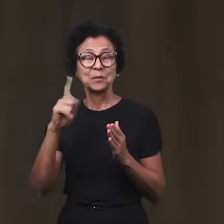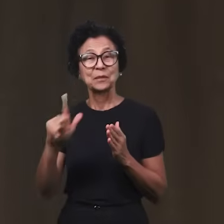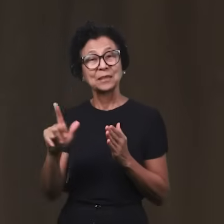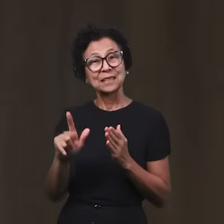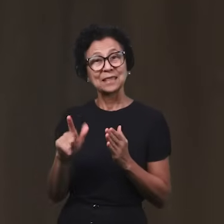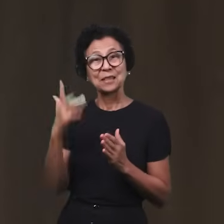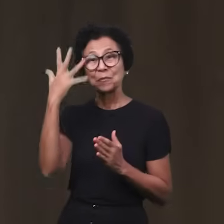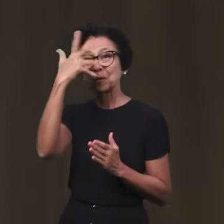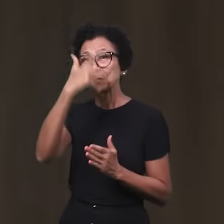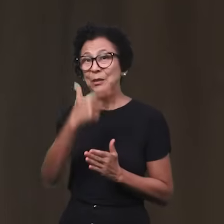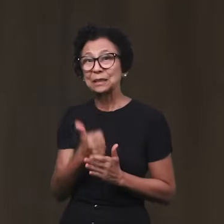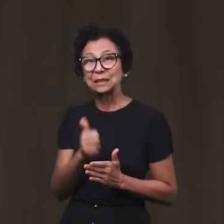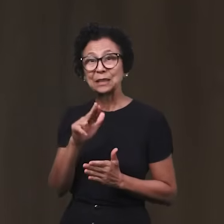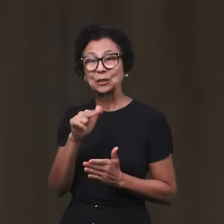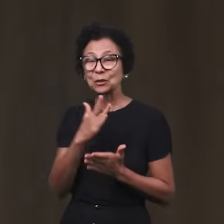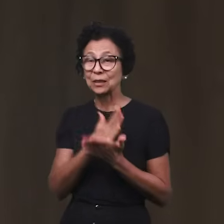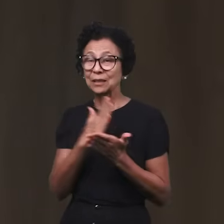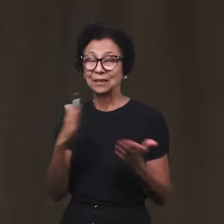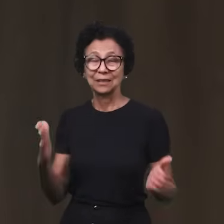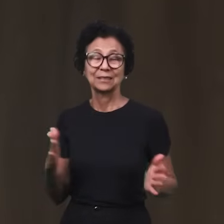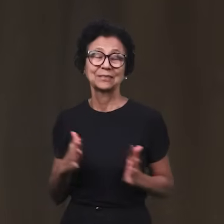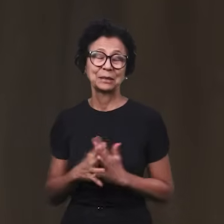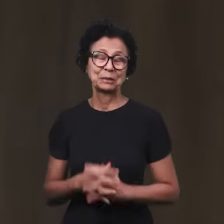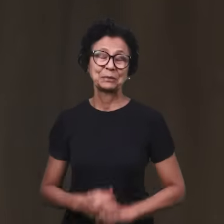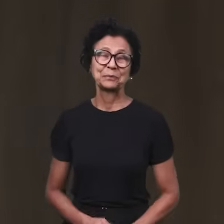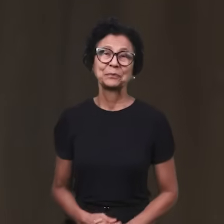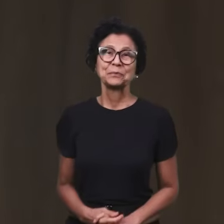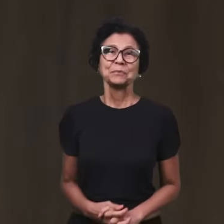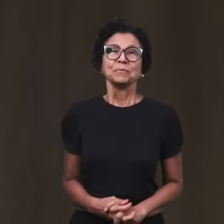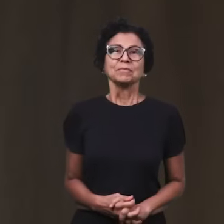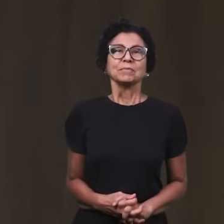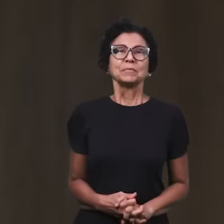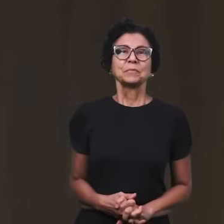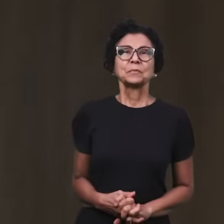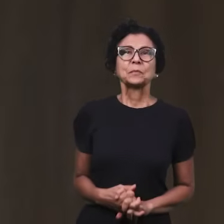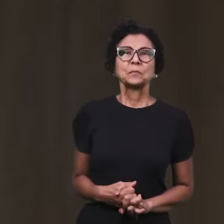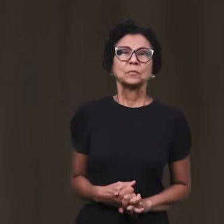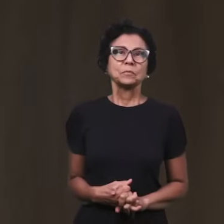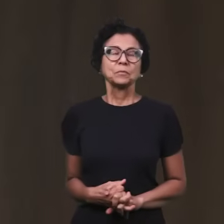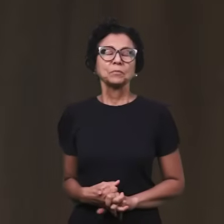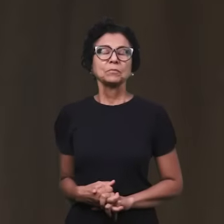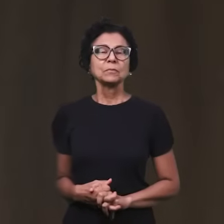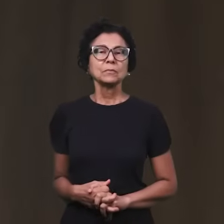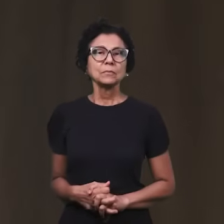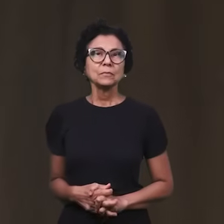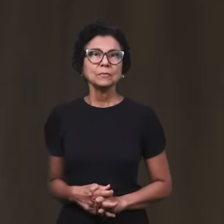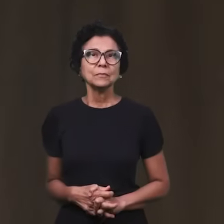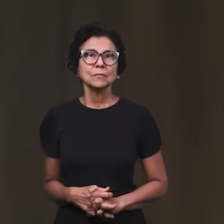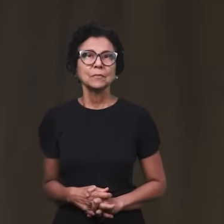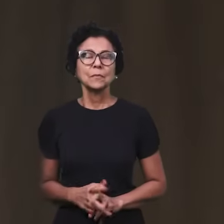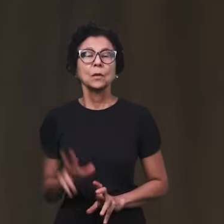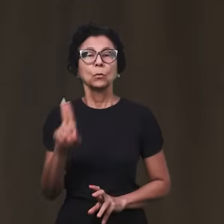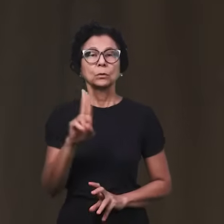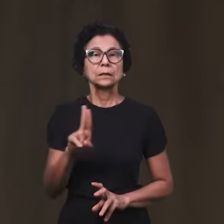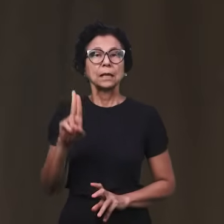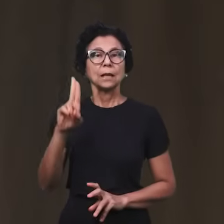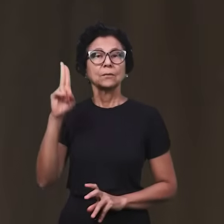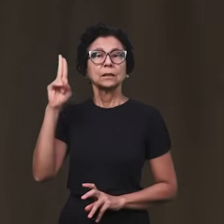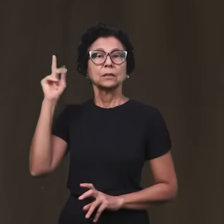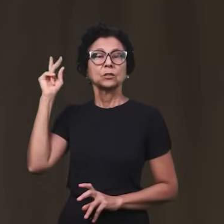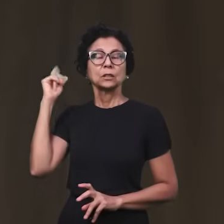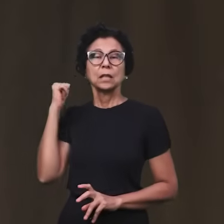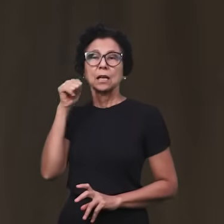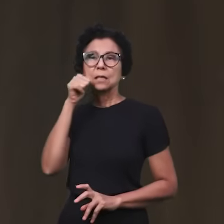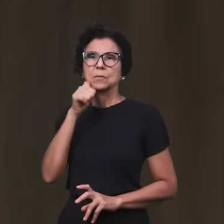nós alcançarmos essa beleza incorruptível. Que aí no versículo que a Cris leu, né, falava assim, que se adornavam